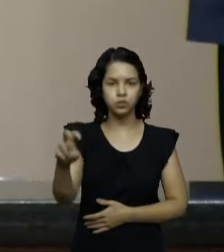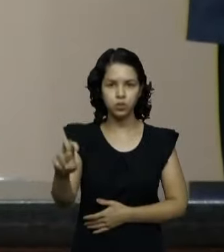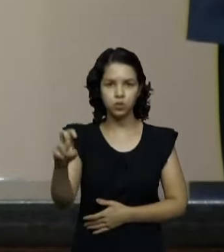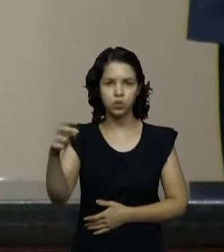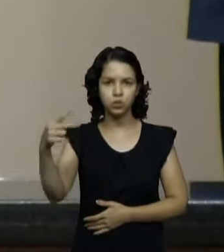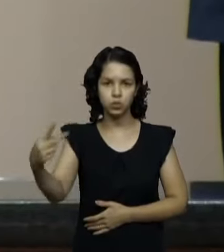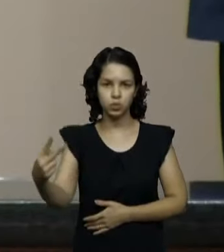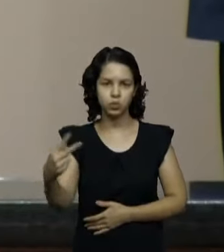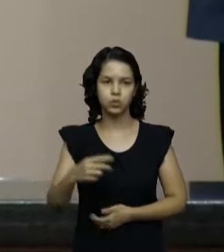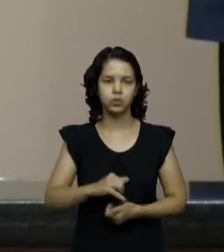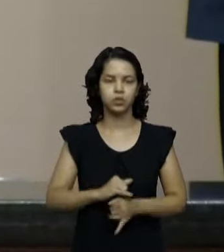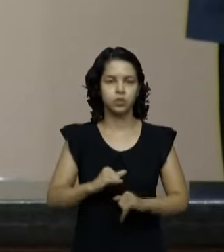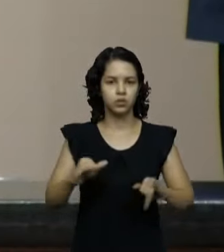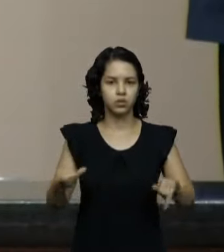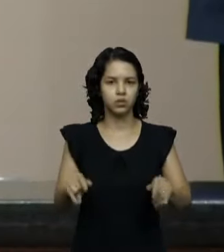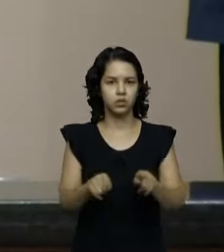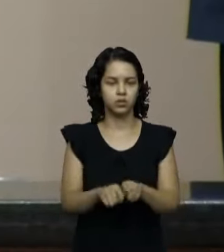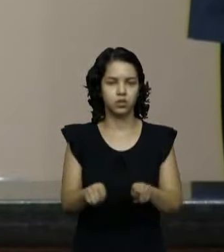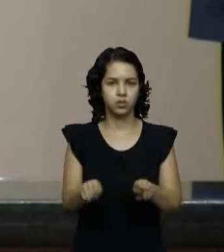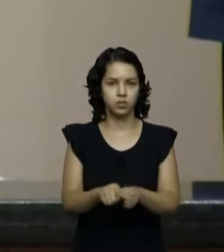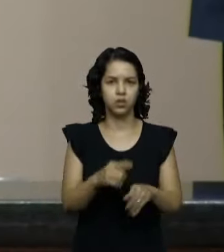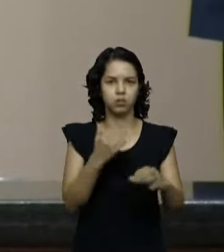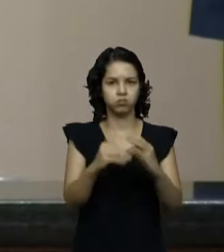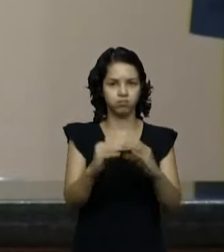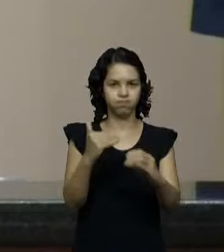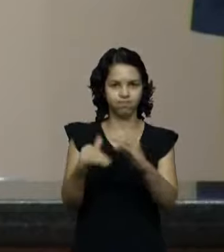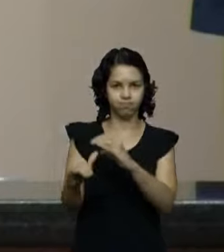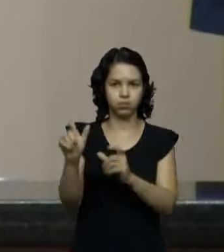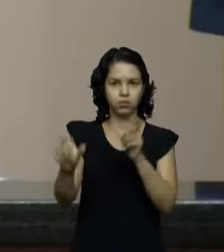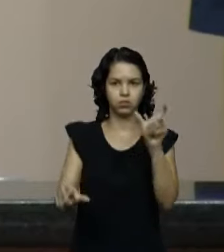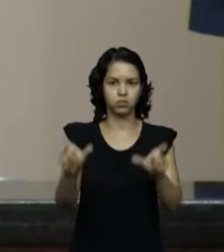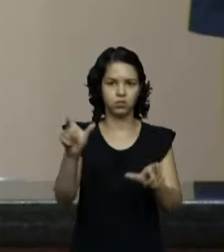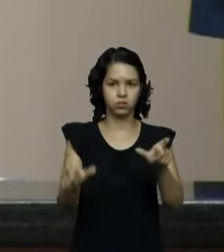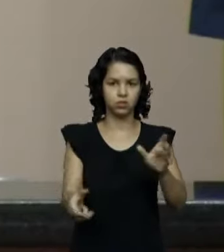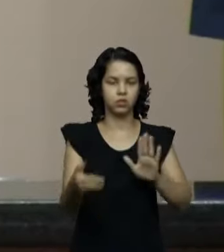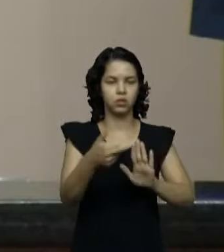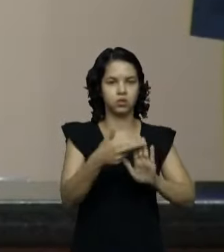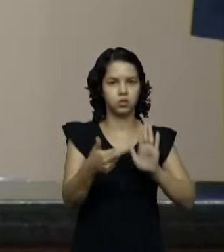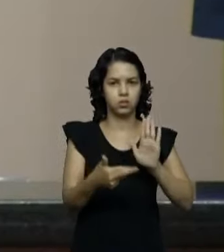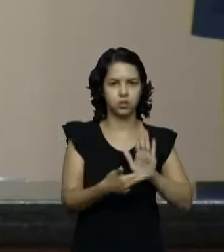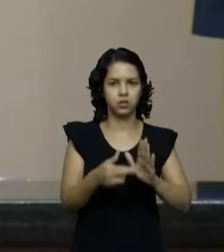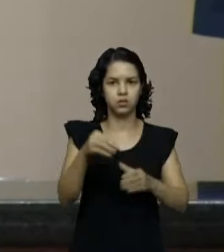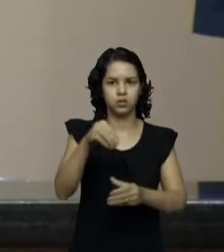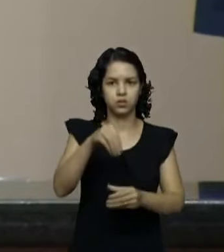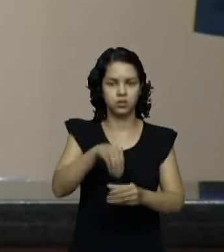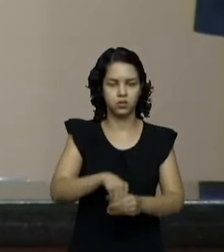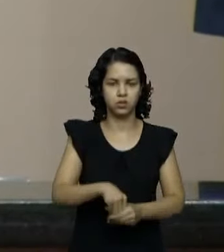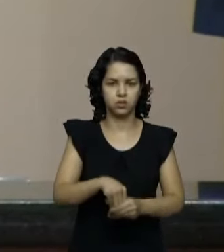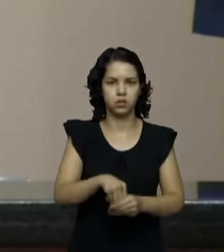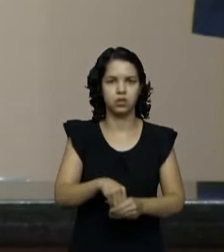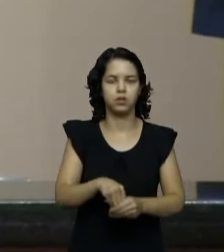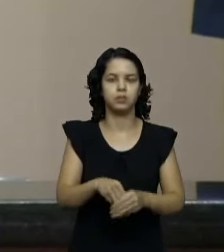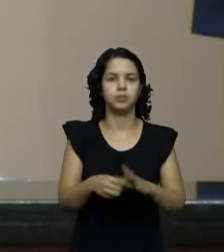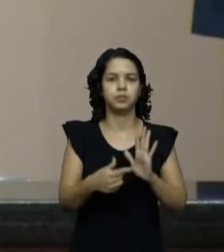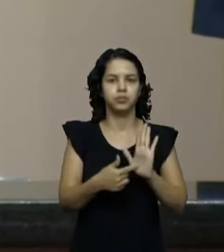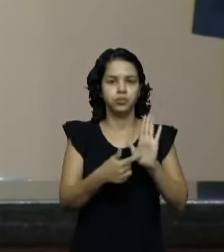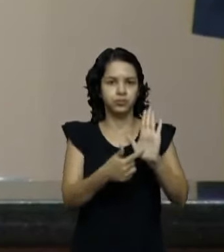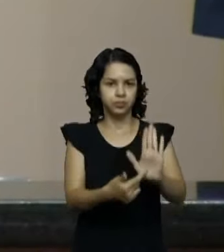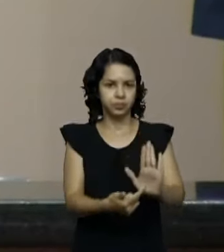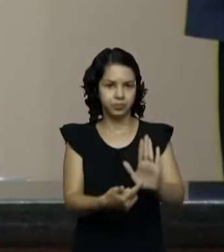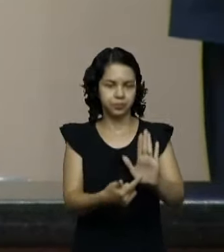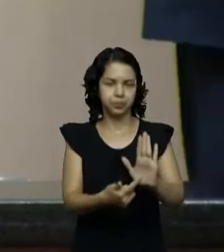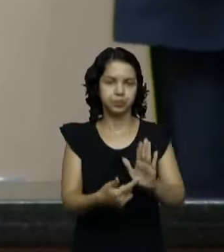Essa presidência anuncia que encaminhará os destinatários, conforme determina o regimento interno, as seguintes